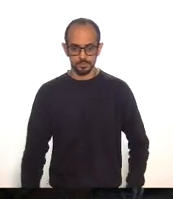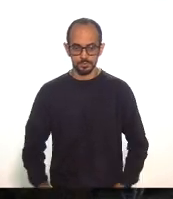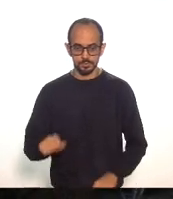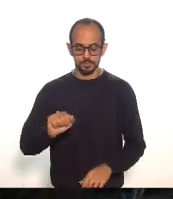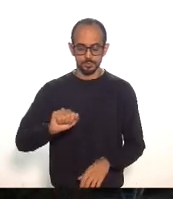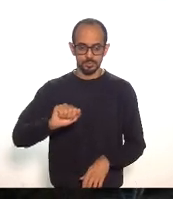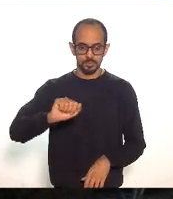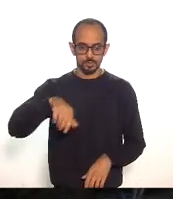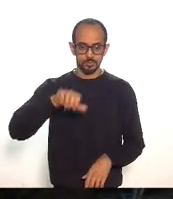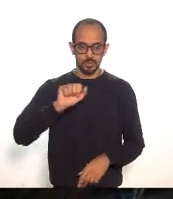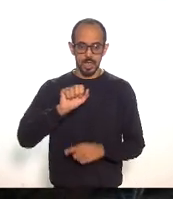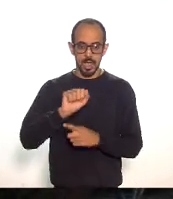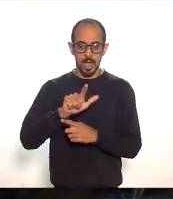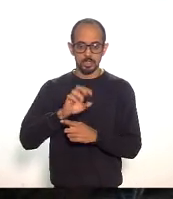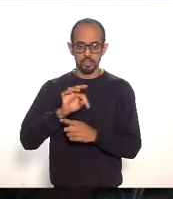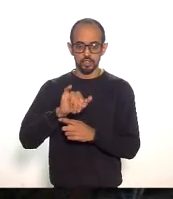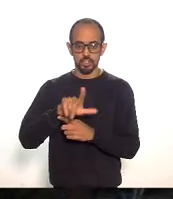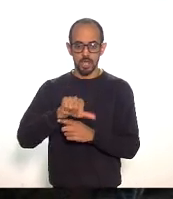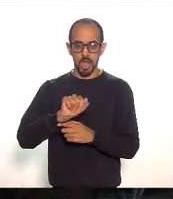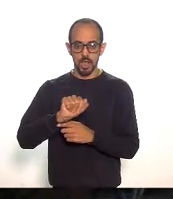Deputado Átila Nunes.